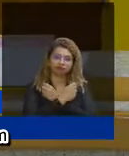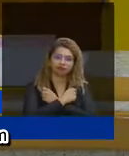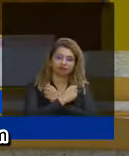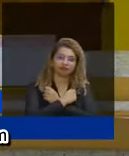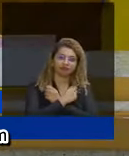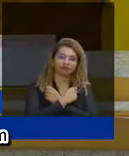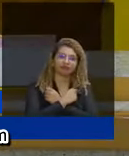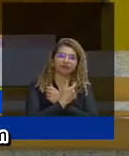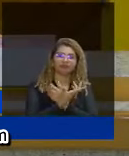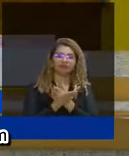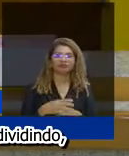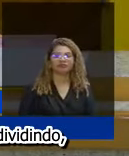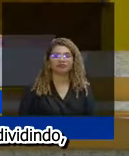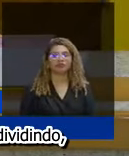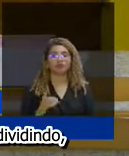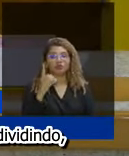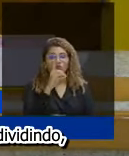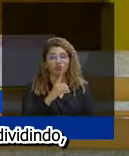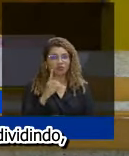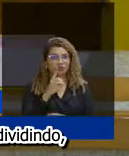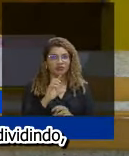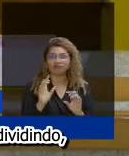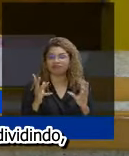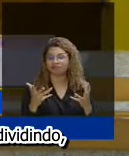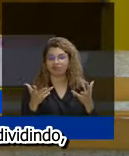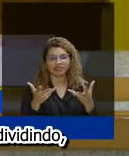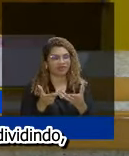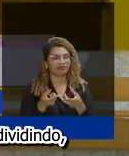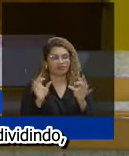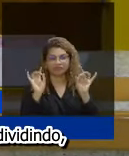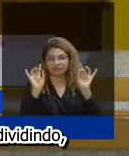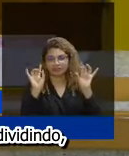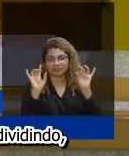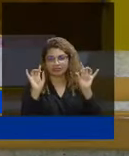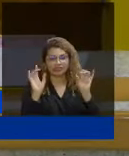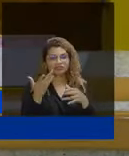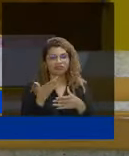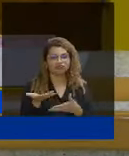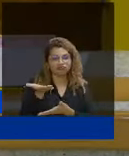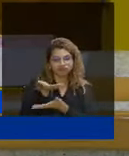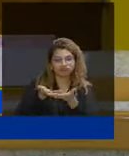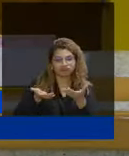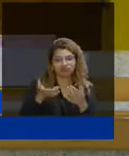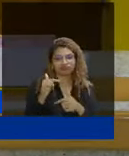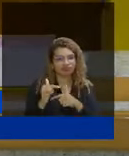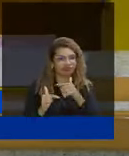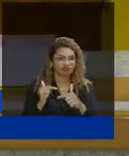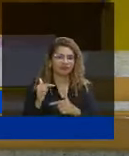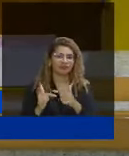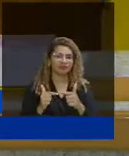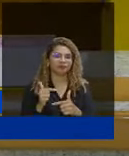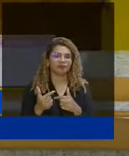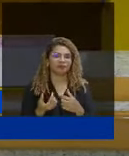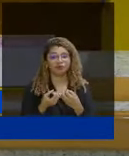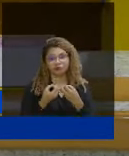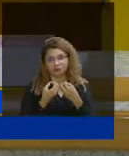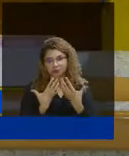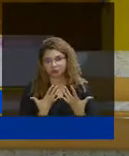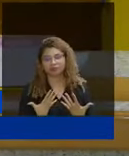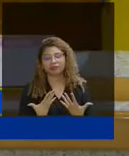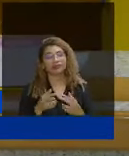e que nós tenhamos um domingo maravilhoso aqui em conjunto, todo mundo dividindo bons momentos. Eu espero